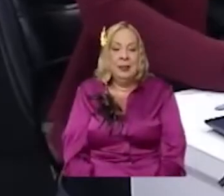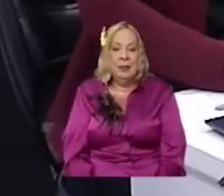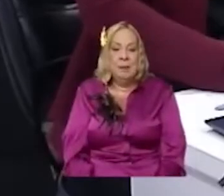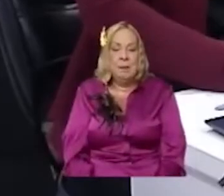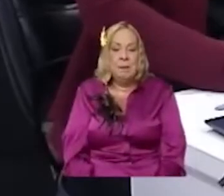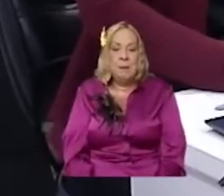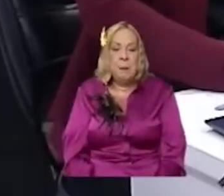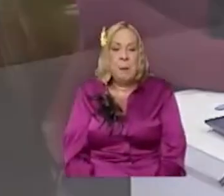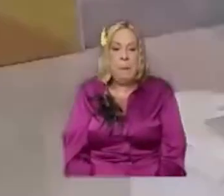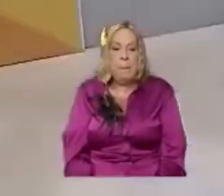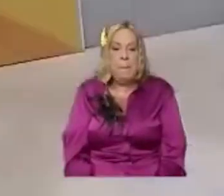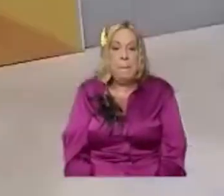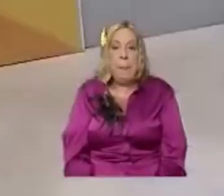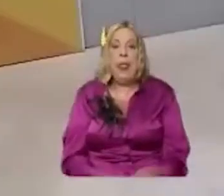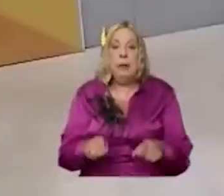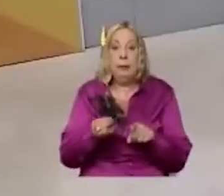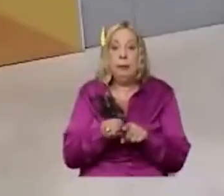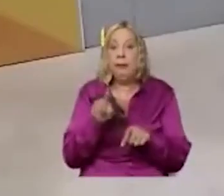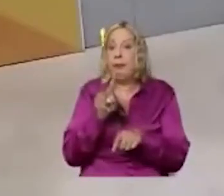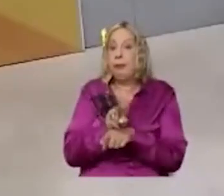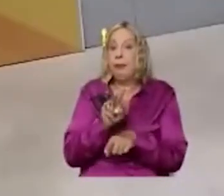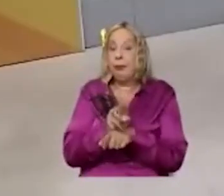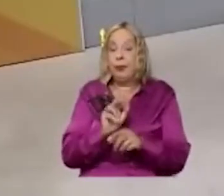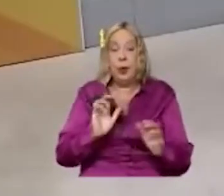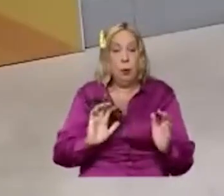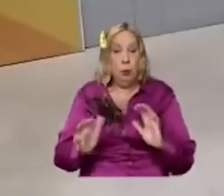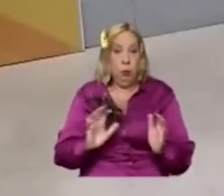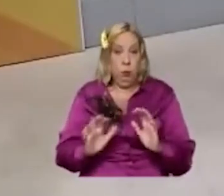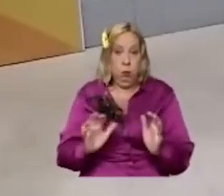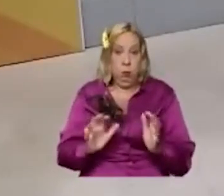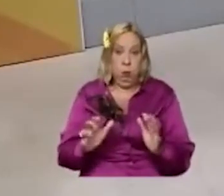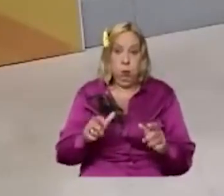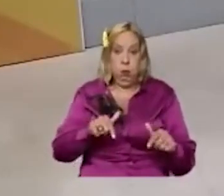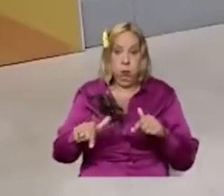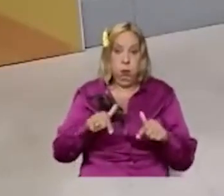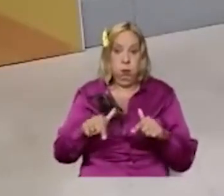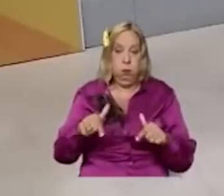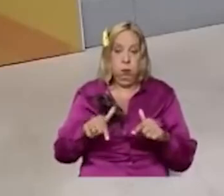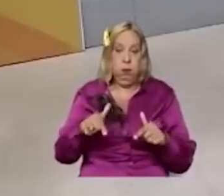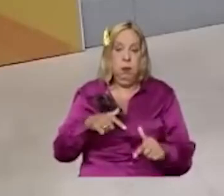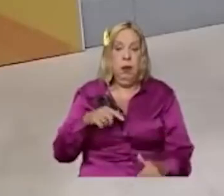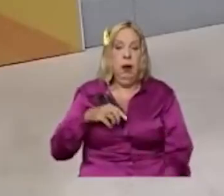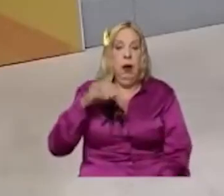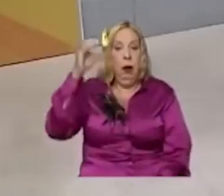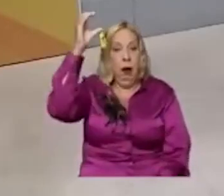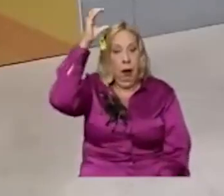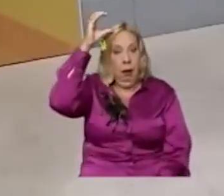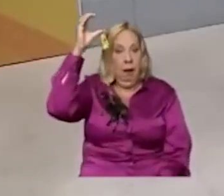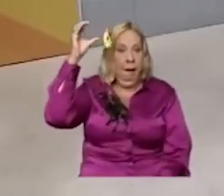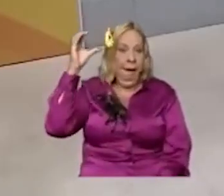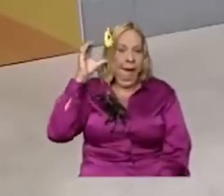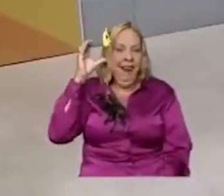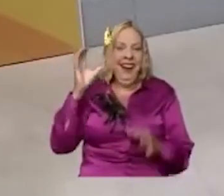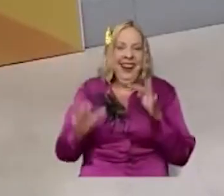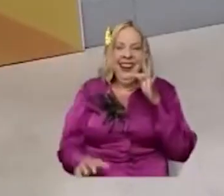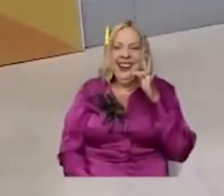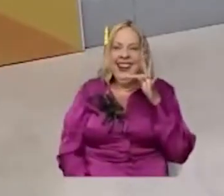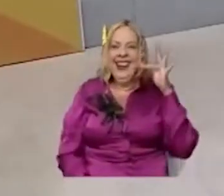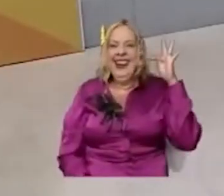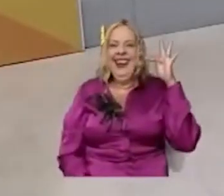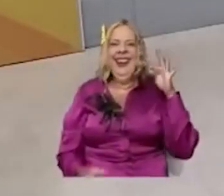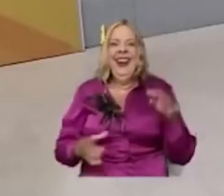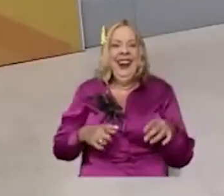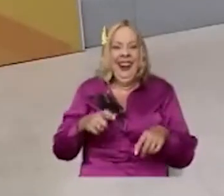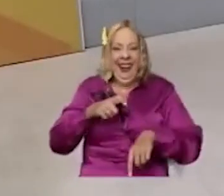Fernando. Nossas assistentes, que estarão conosco hoje, Clara Costa e Tamara Priscila, daqui a pouquinho vão